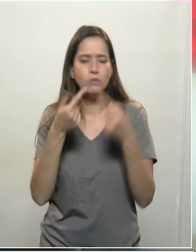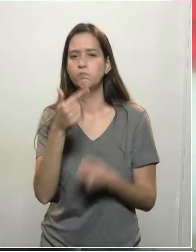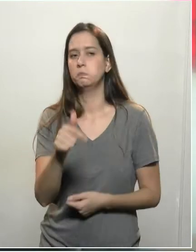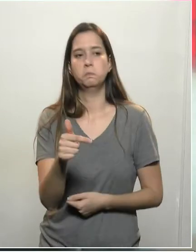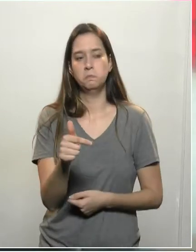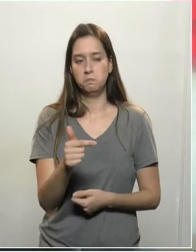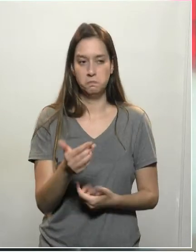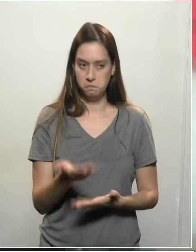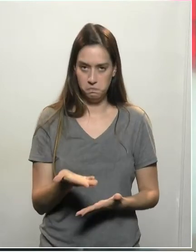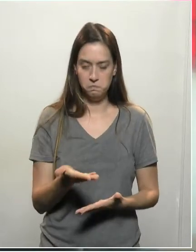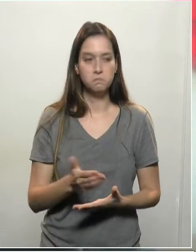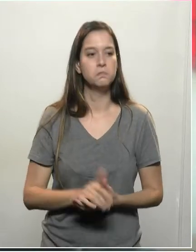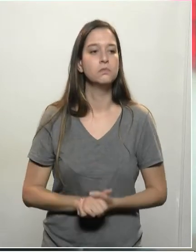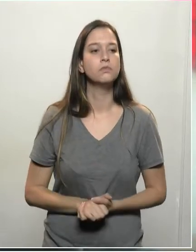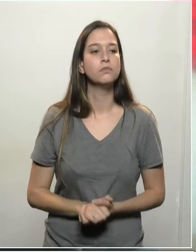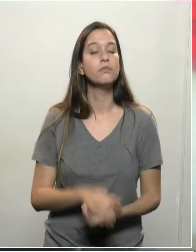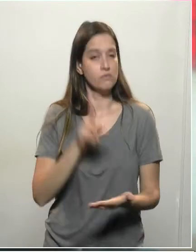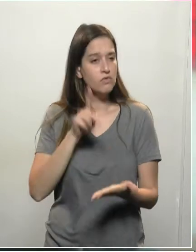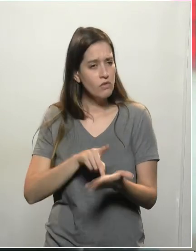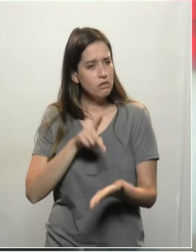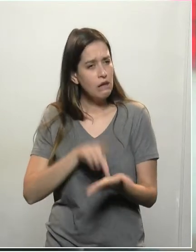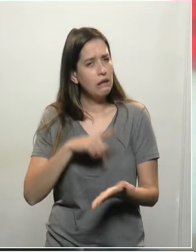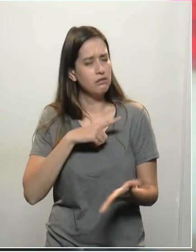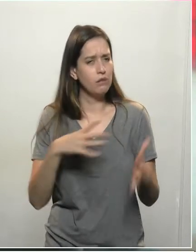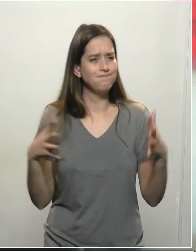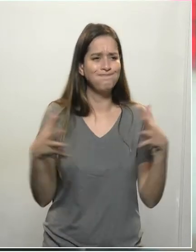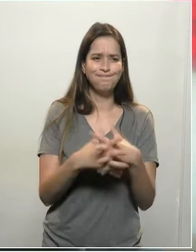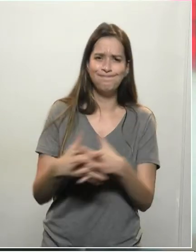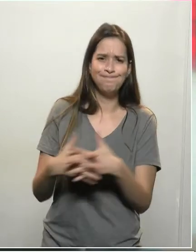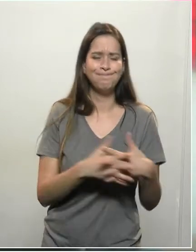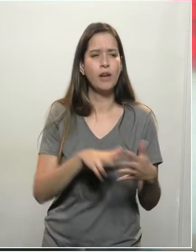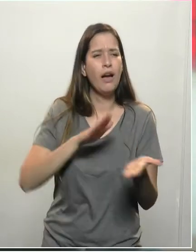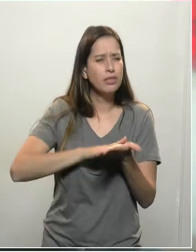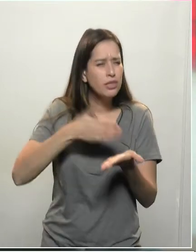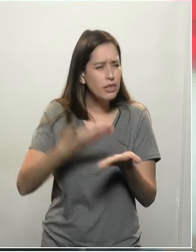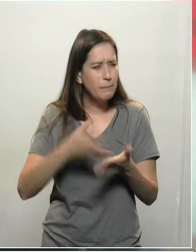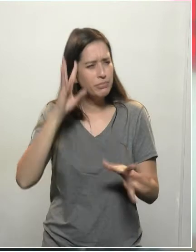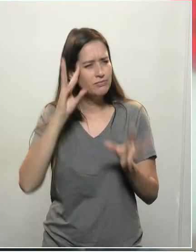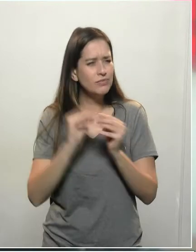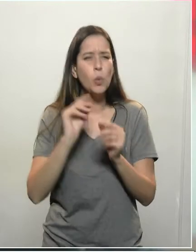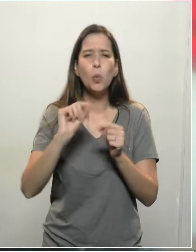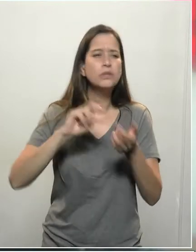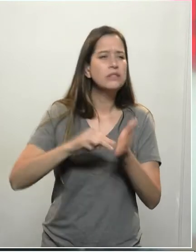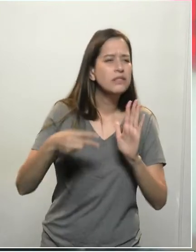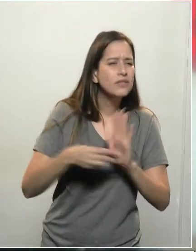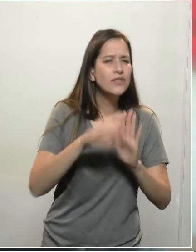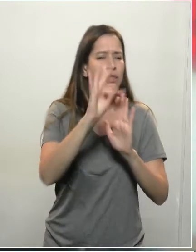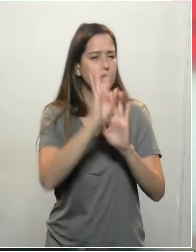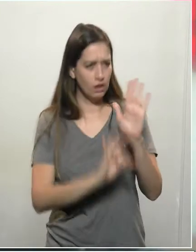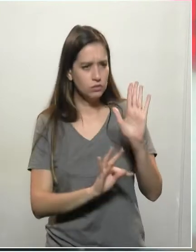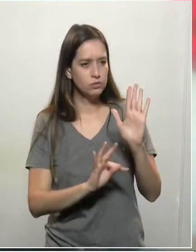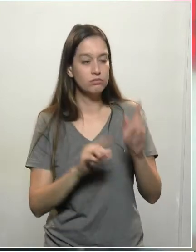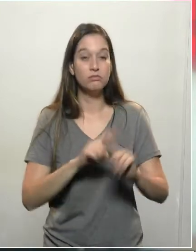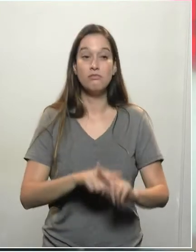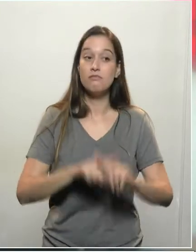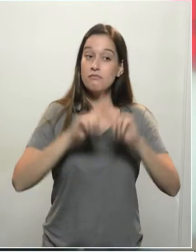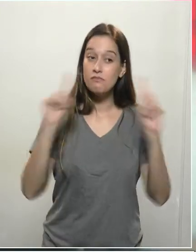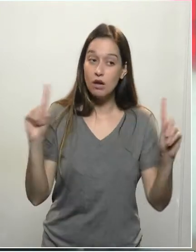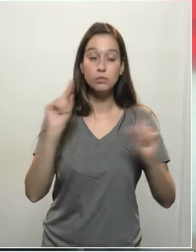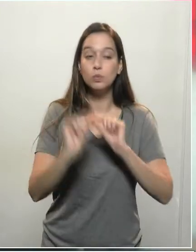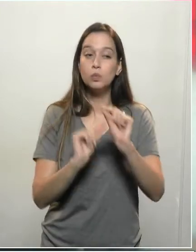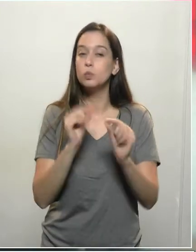nenhuma transparência no processo de mudança da forma como essa companhia atuará